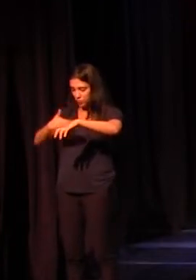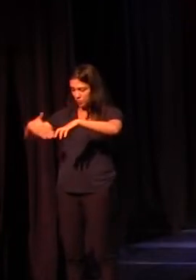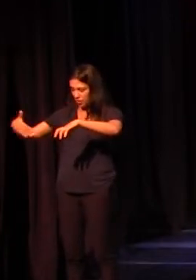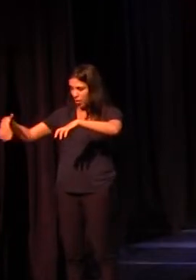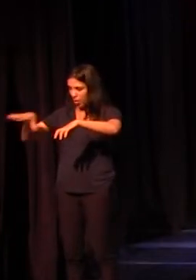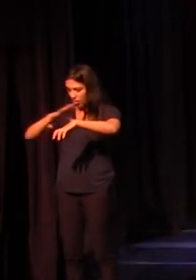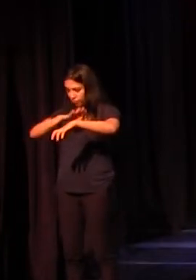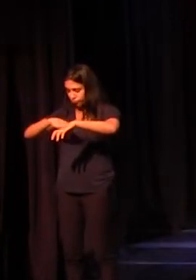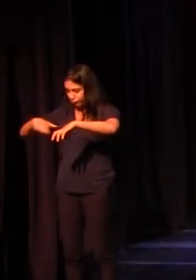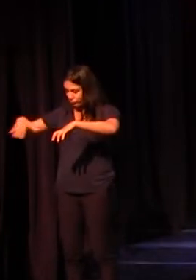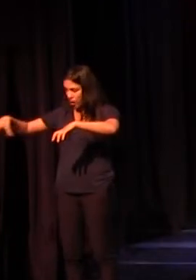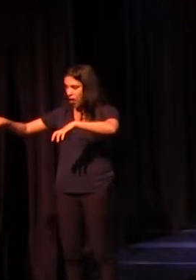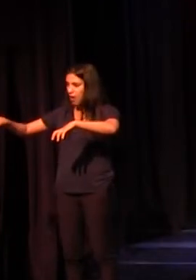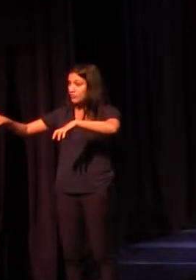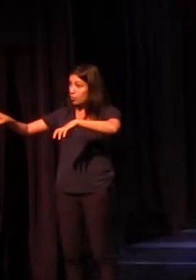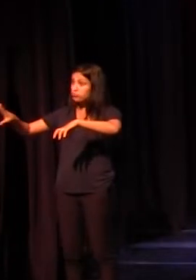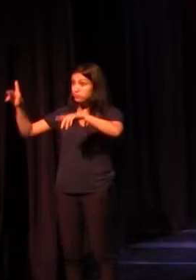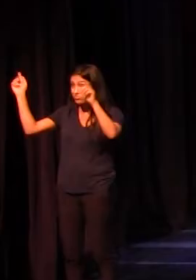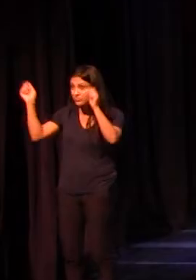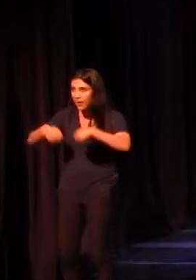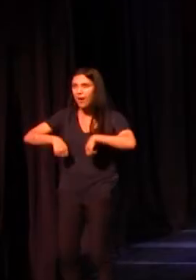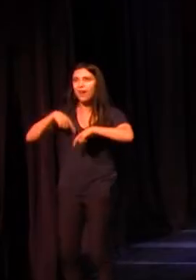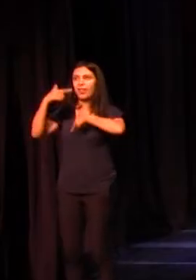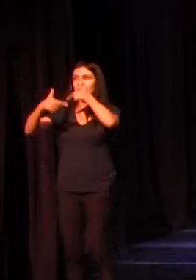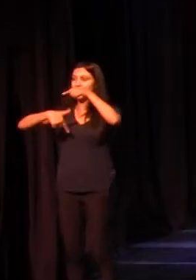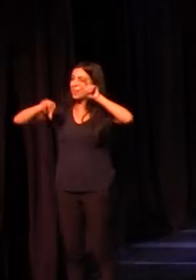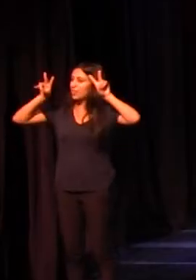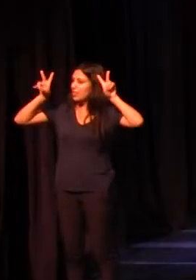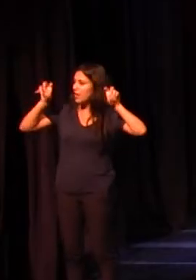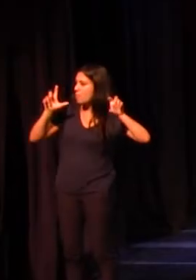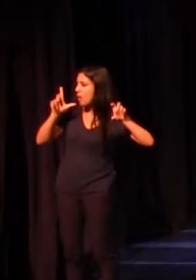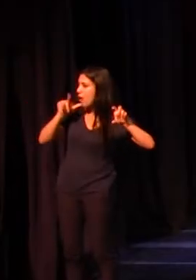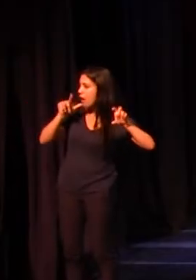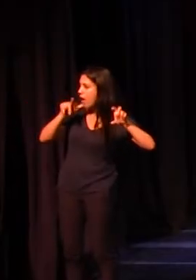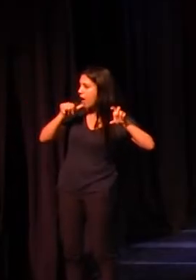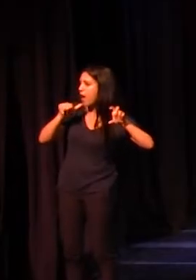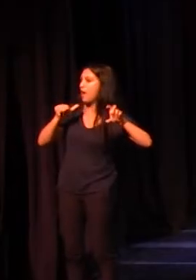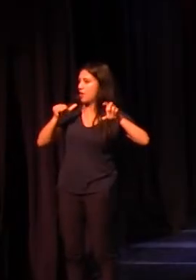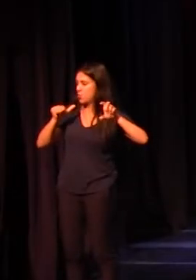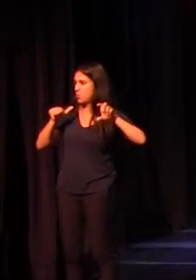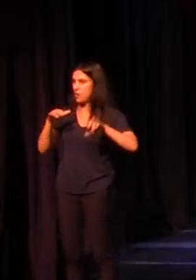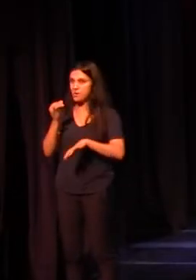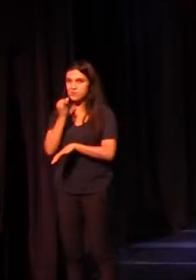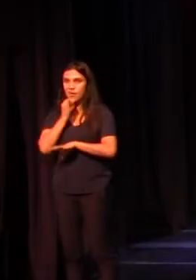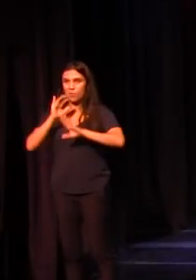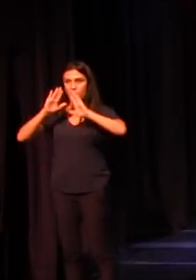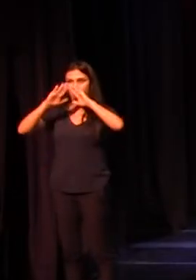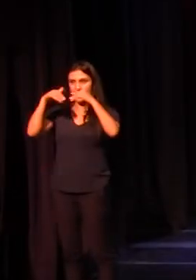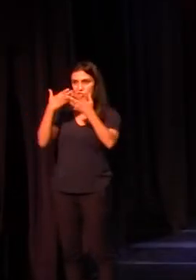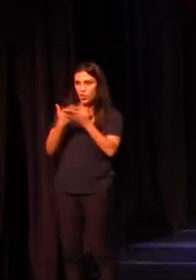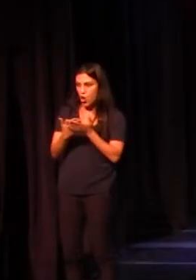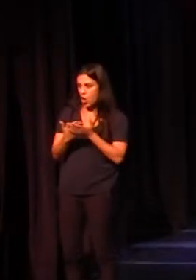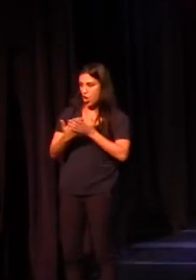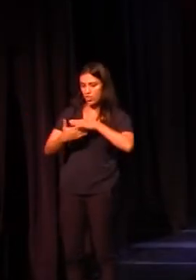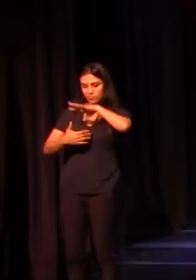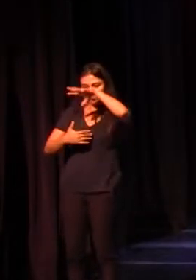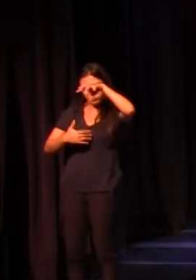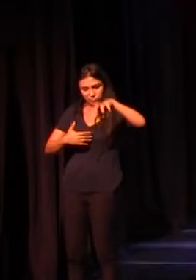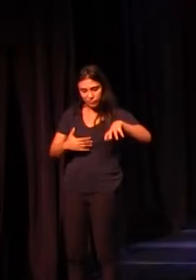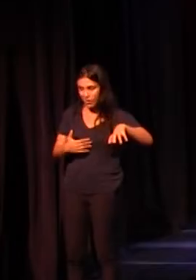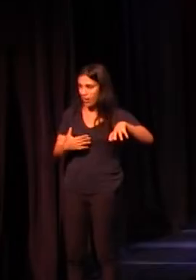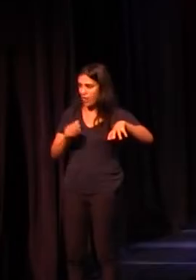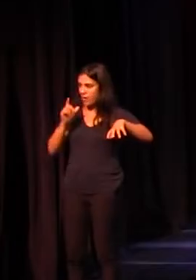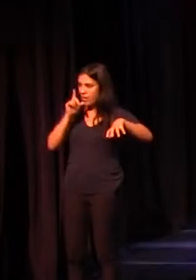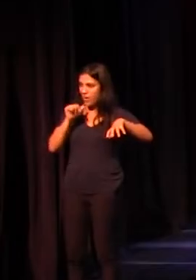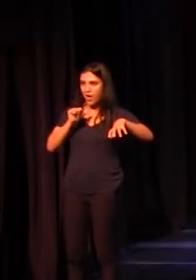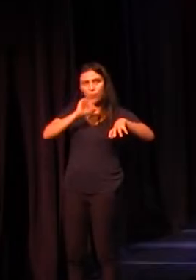saneamento básico ali daquela escola. Ou eu tenho escolas em São Paulo que têm nascentes perto. Então, eu vou abordar a questão da água com a